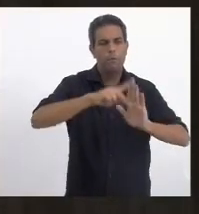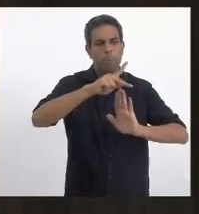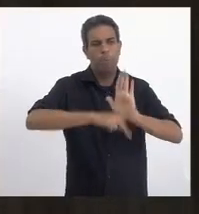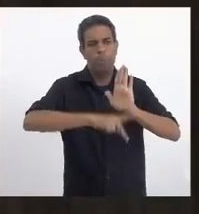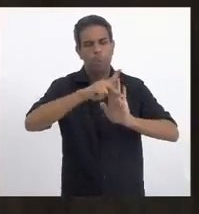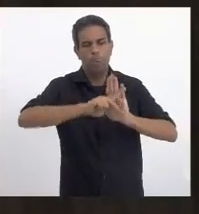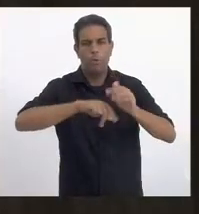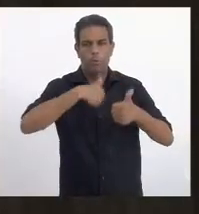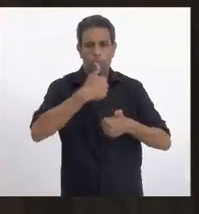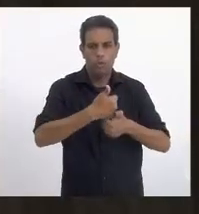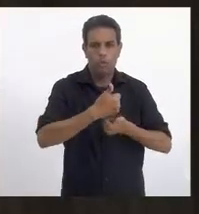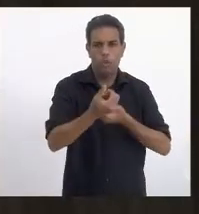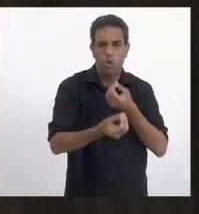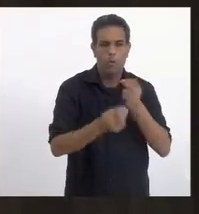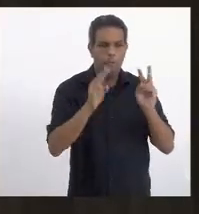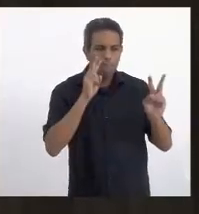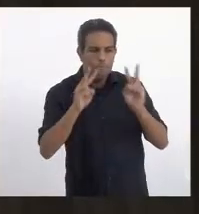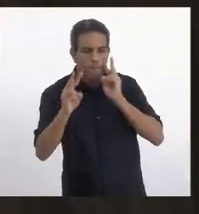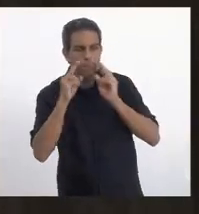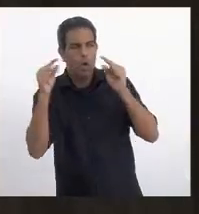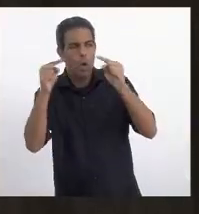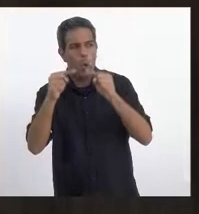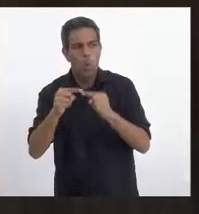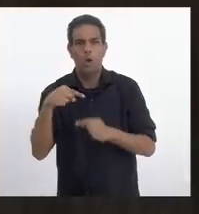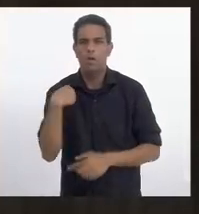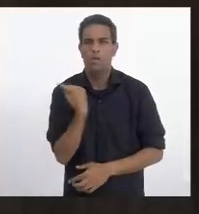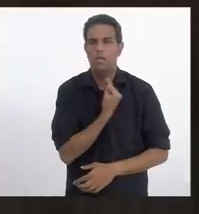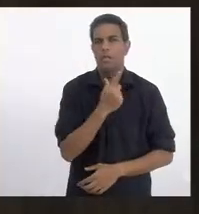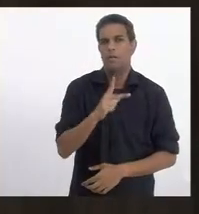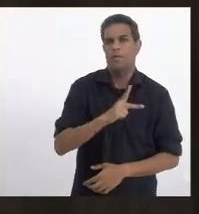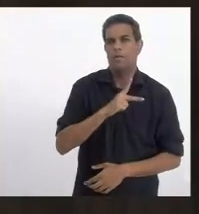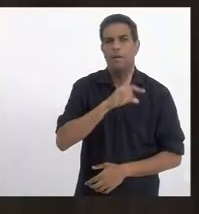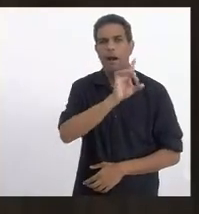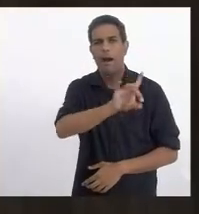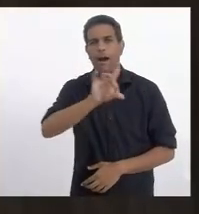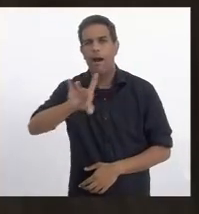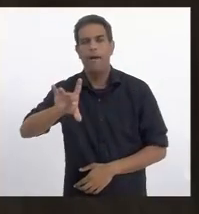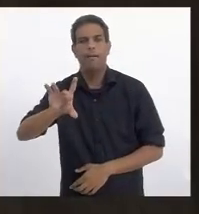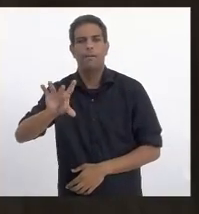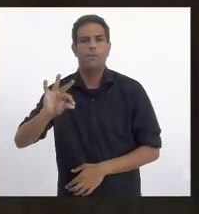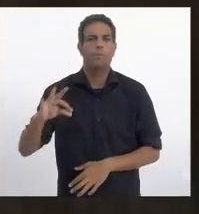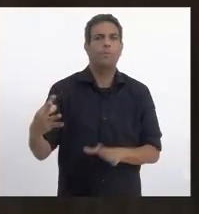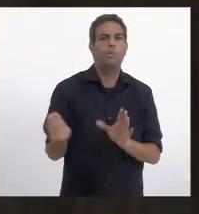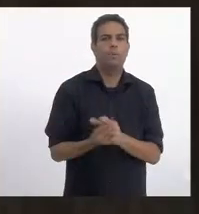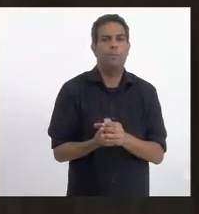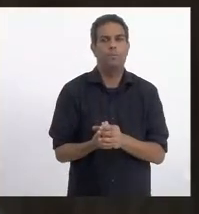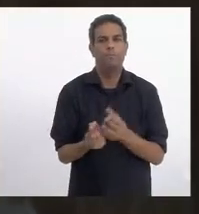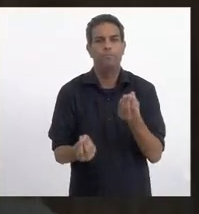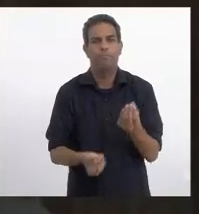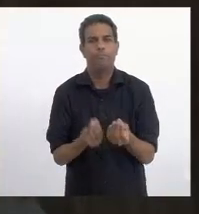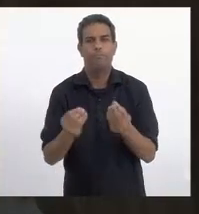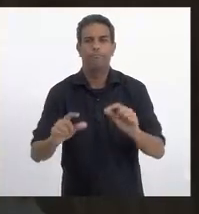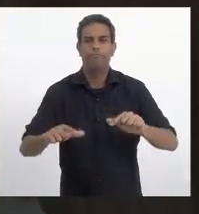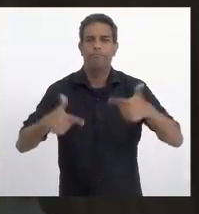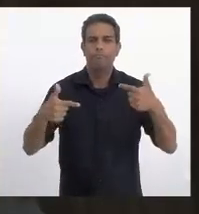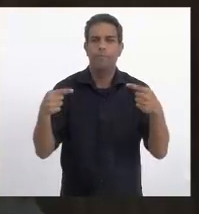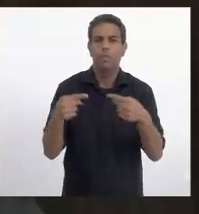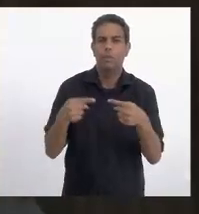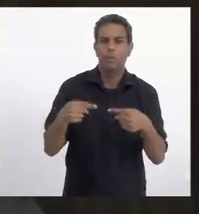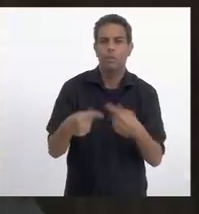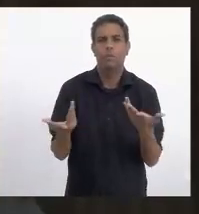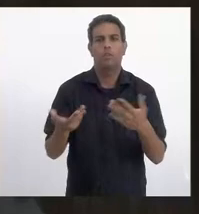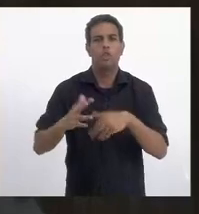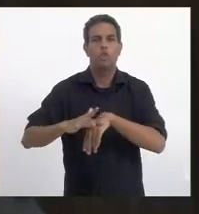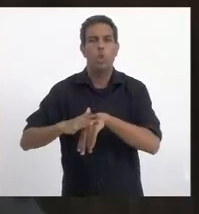projeto substitutivo visando a par a idade de cada um para o cara que tá reformado por invalidez